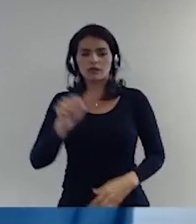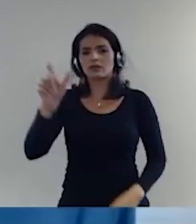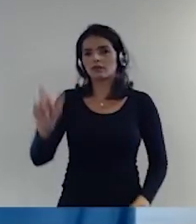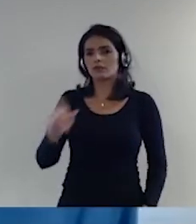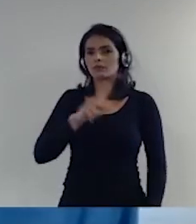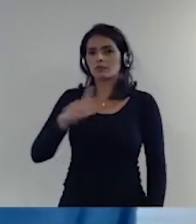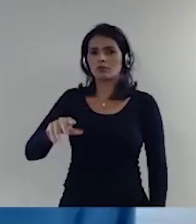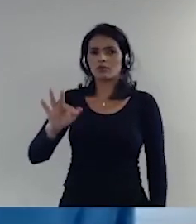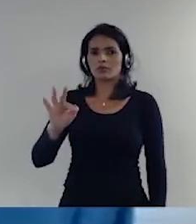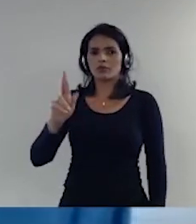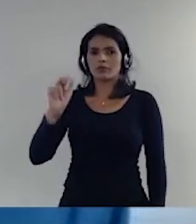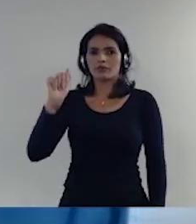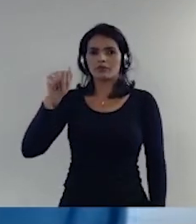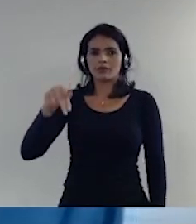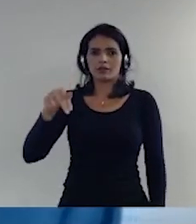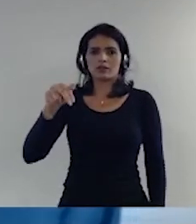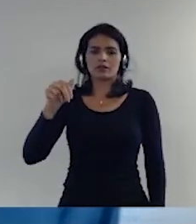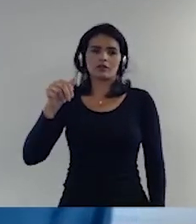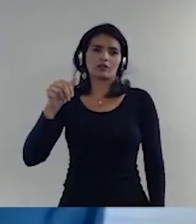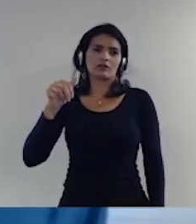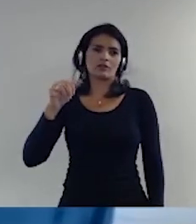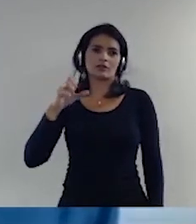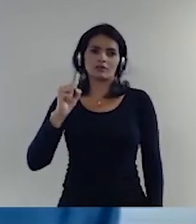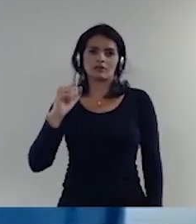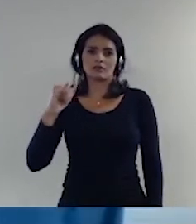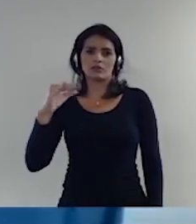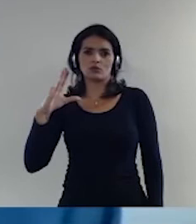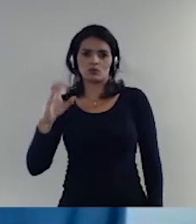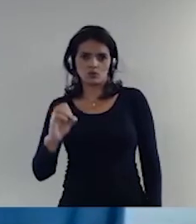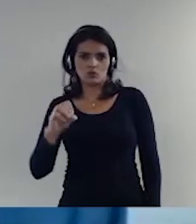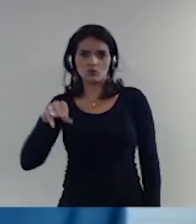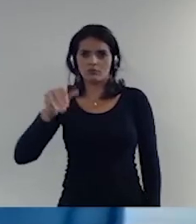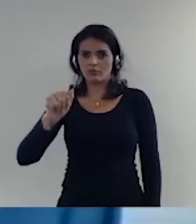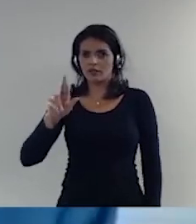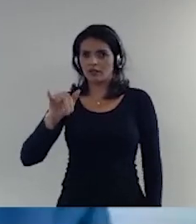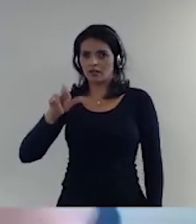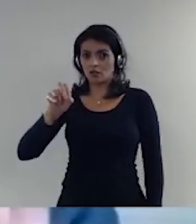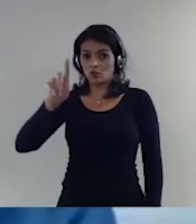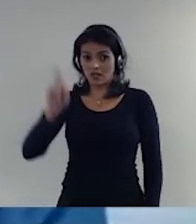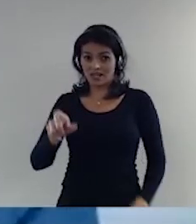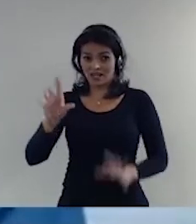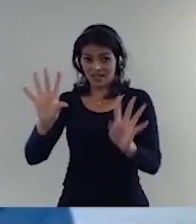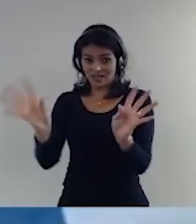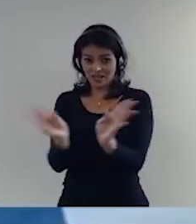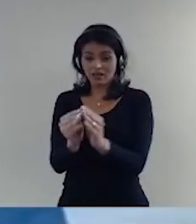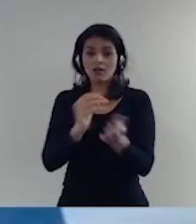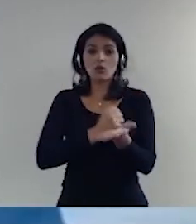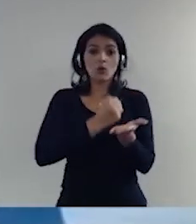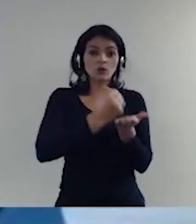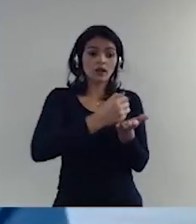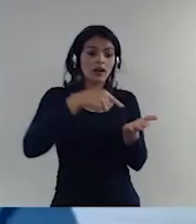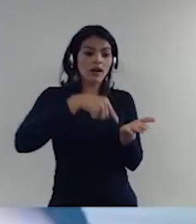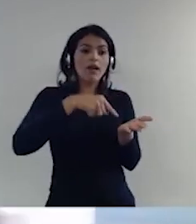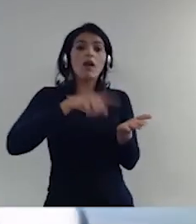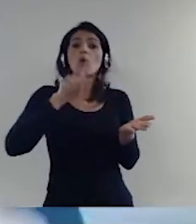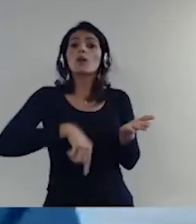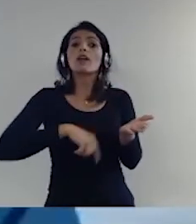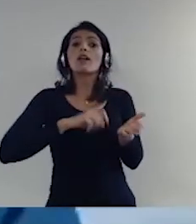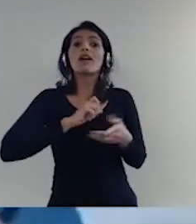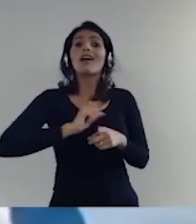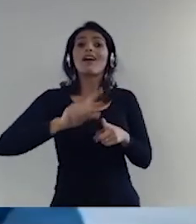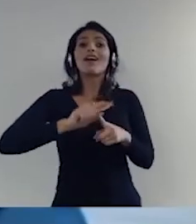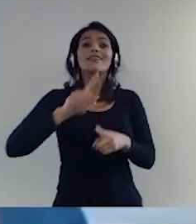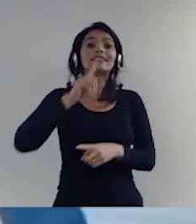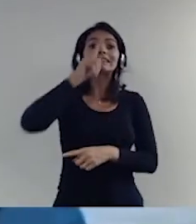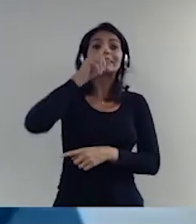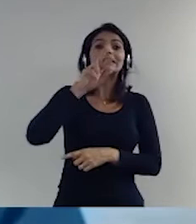professor Francisco Marino. Acho que o professor Marino resumiu bem esse problema. Contrato é alocação de riscos.